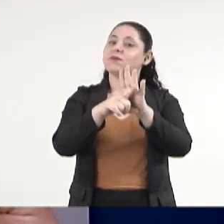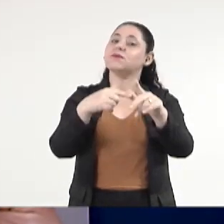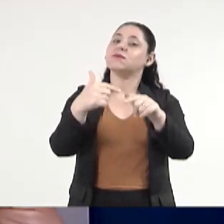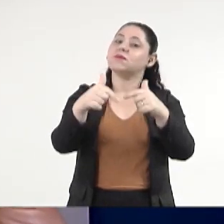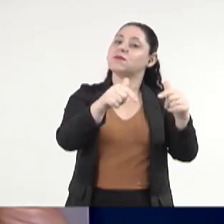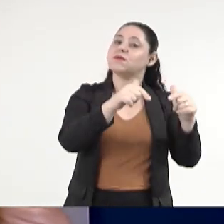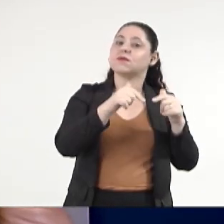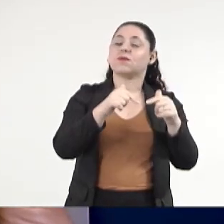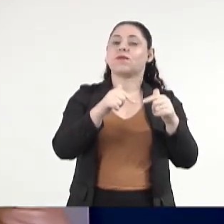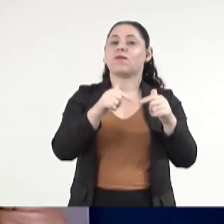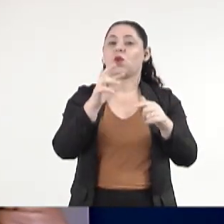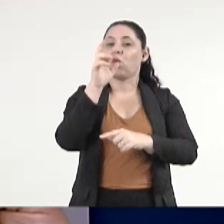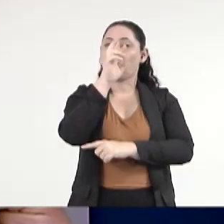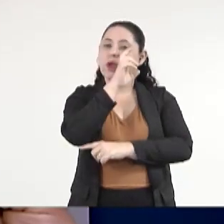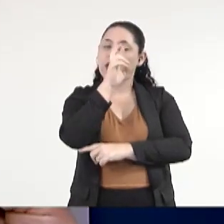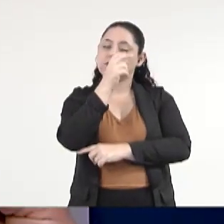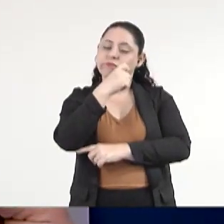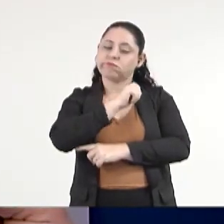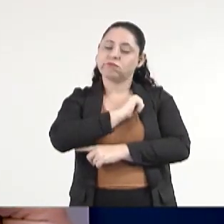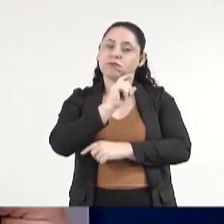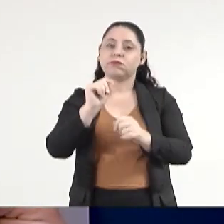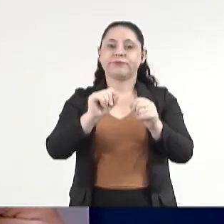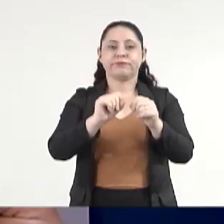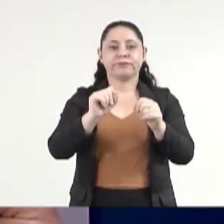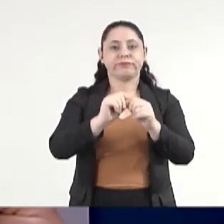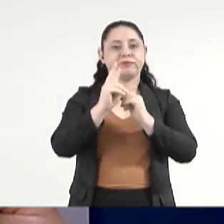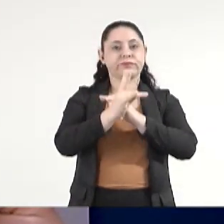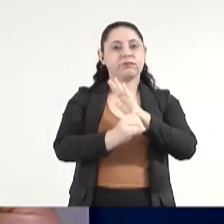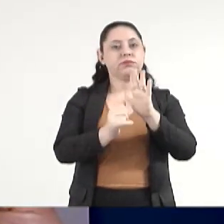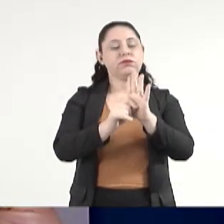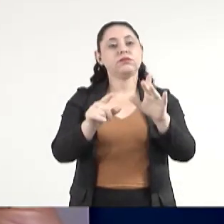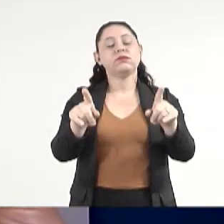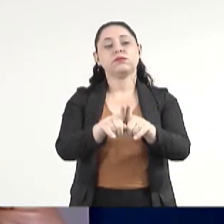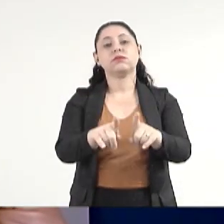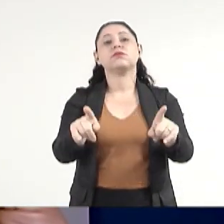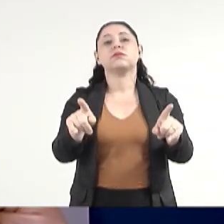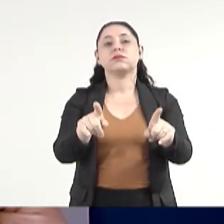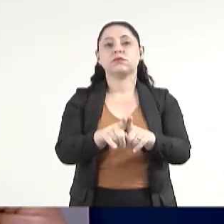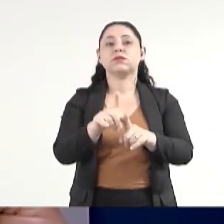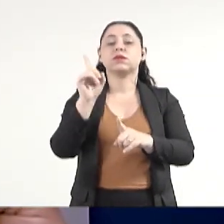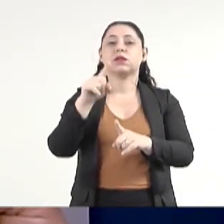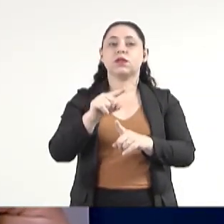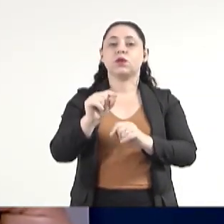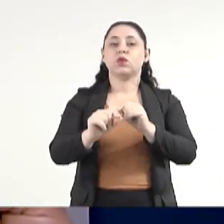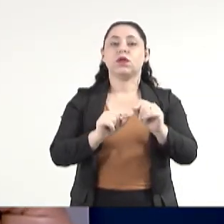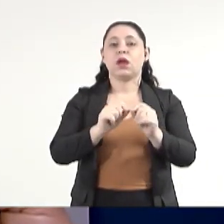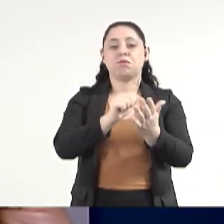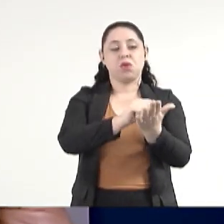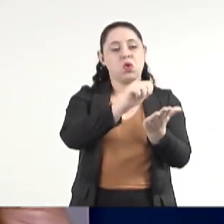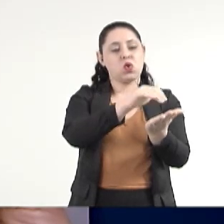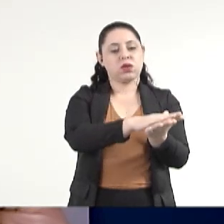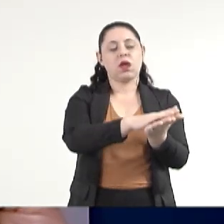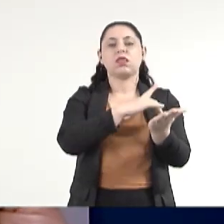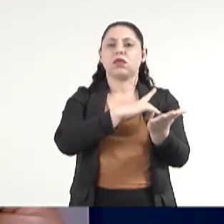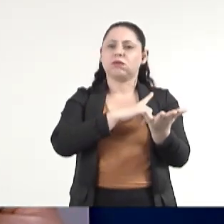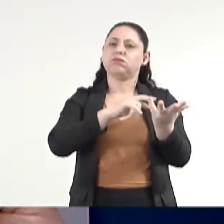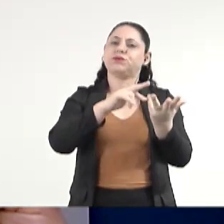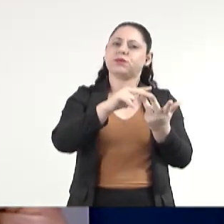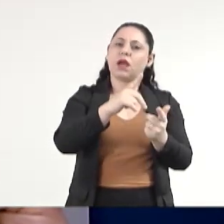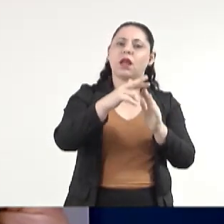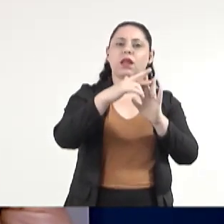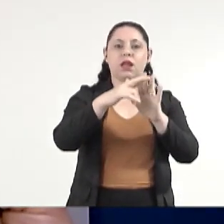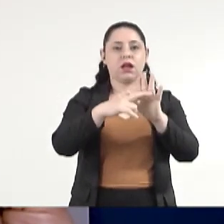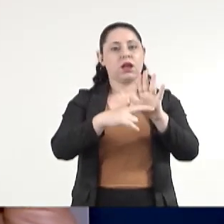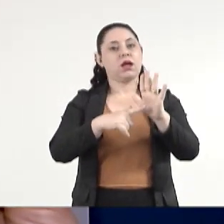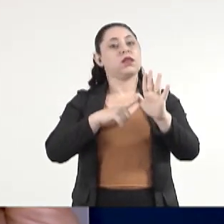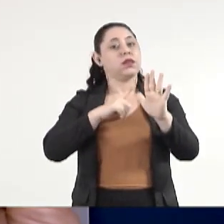esse trabalho, né, de inspeção que foi feito nesse projeto, além disso, as multas também, ali